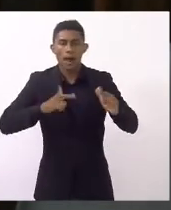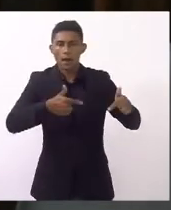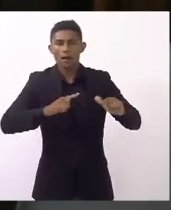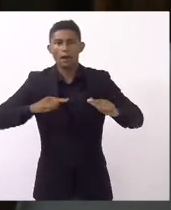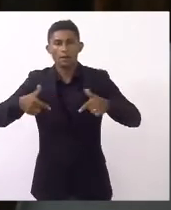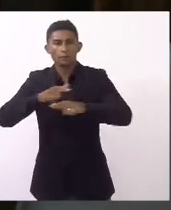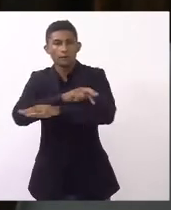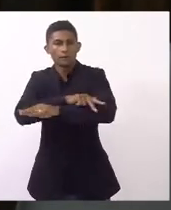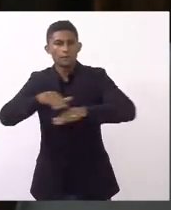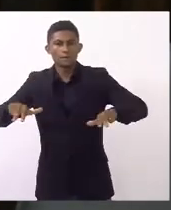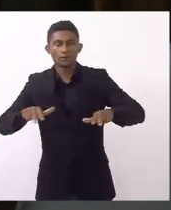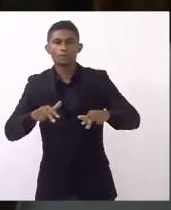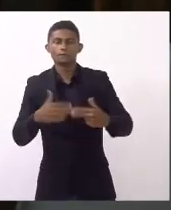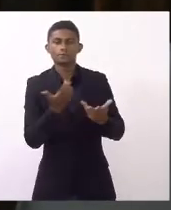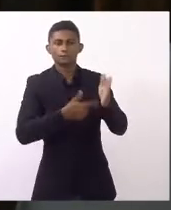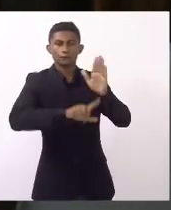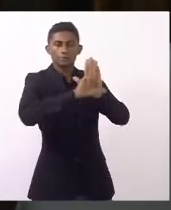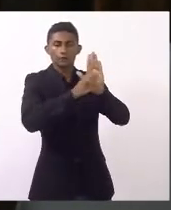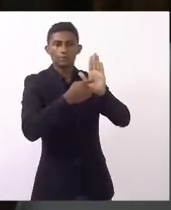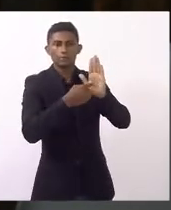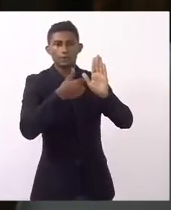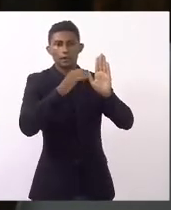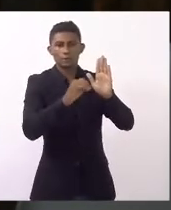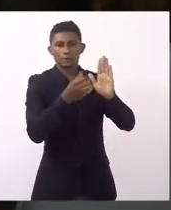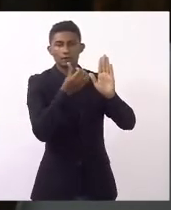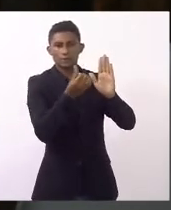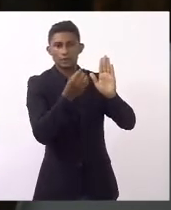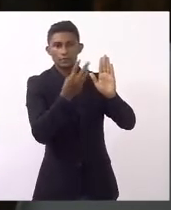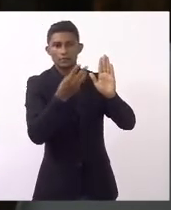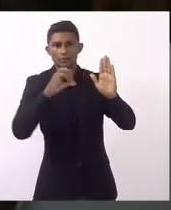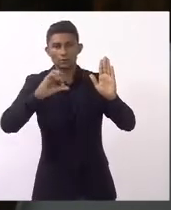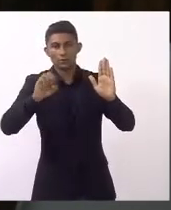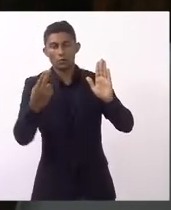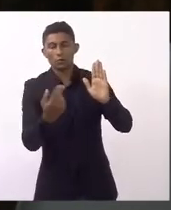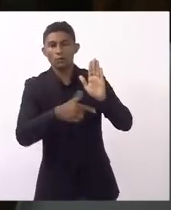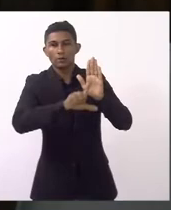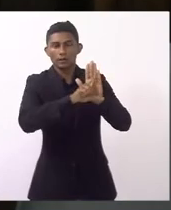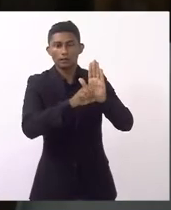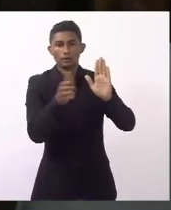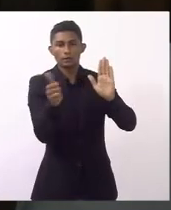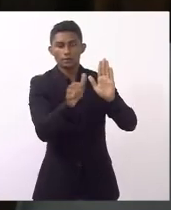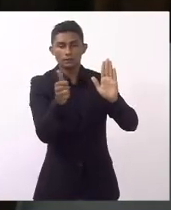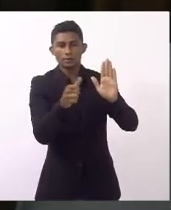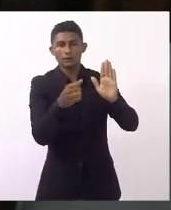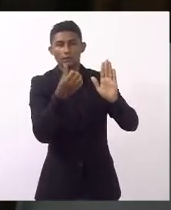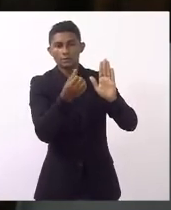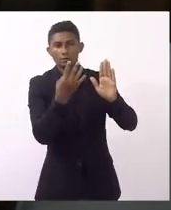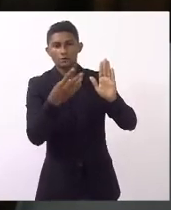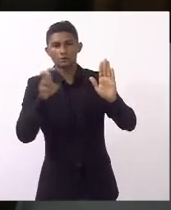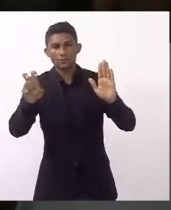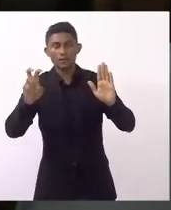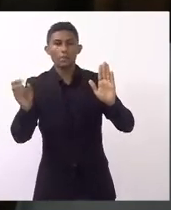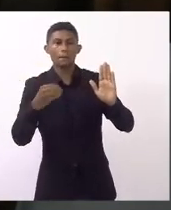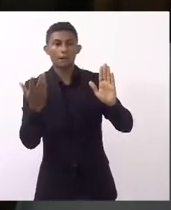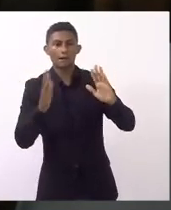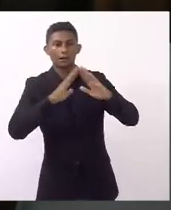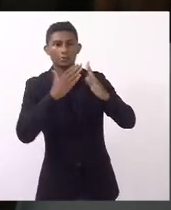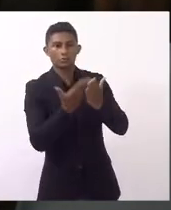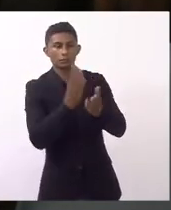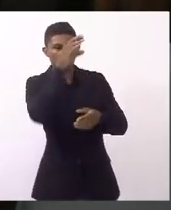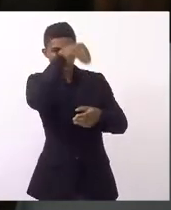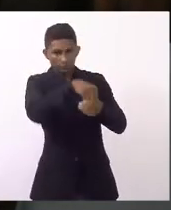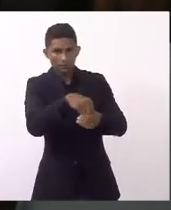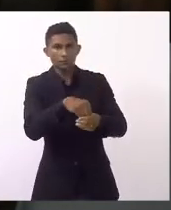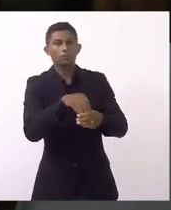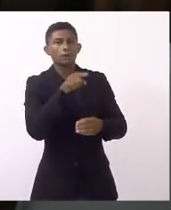na luta pela implementação da lei 10.639 da lei 11.645 para que se reconheça nas escolas